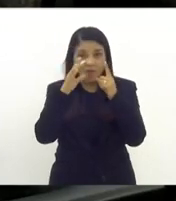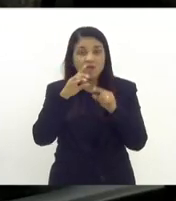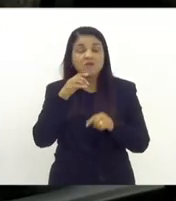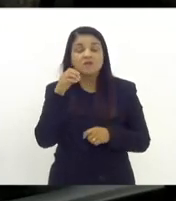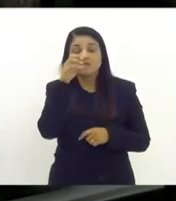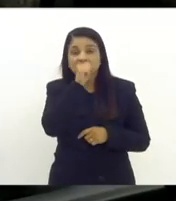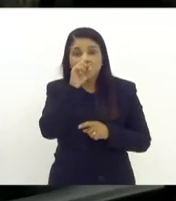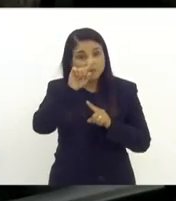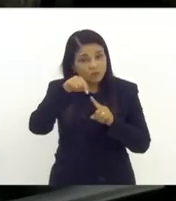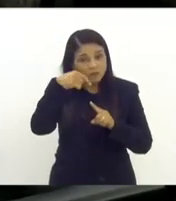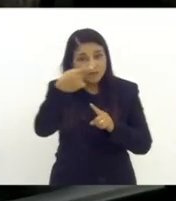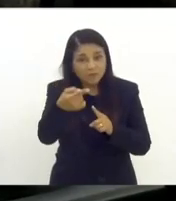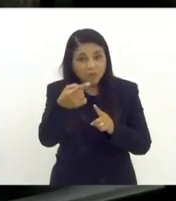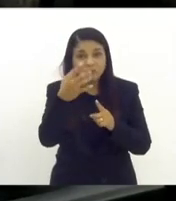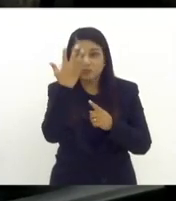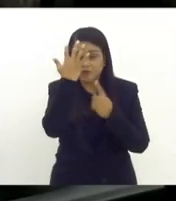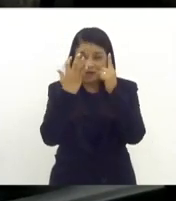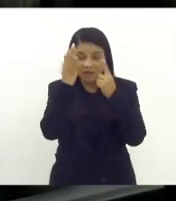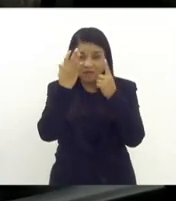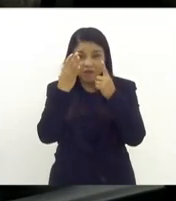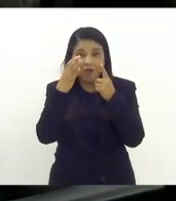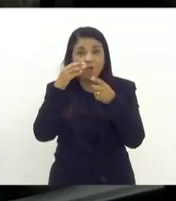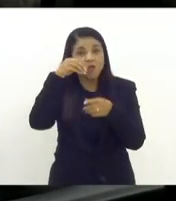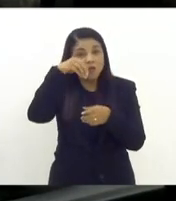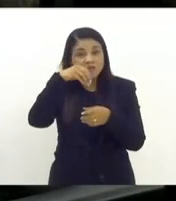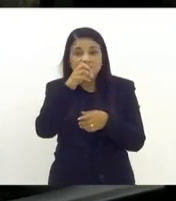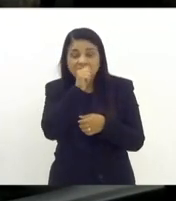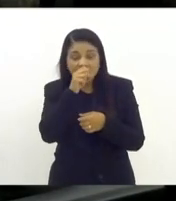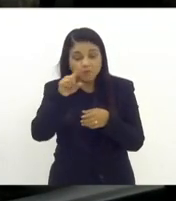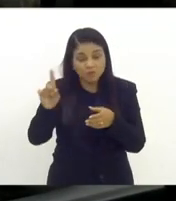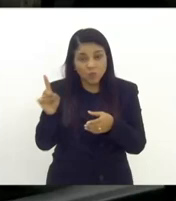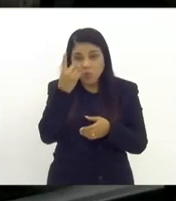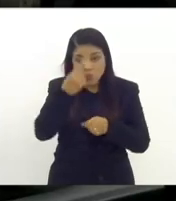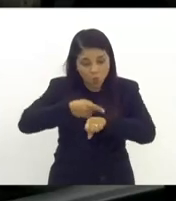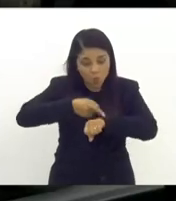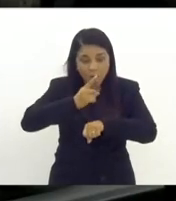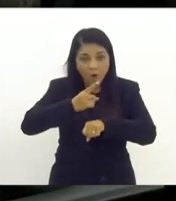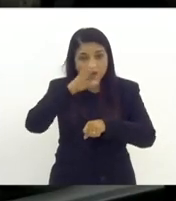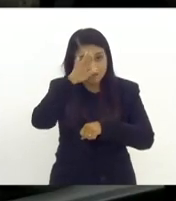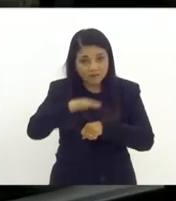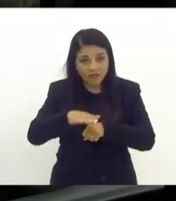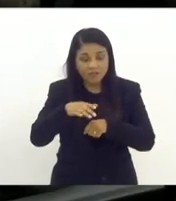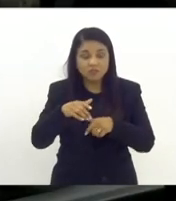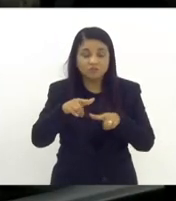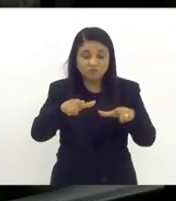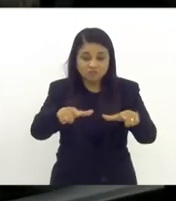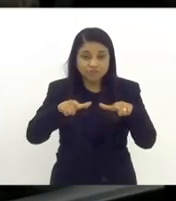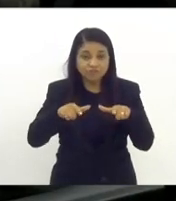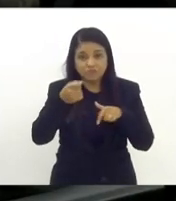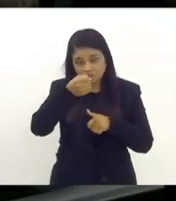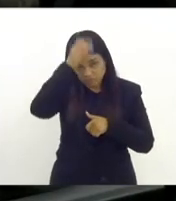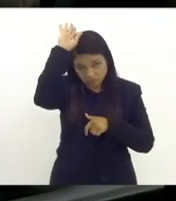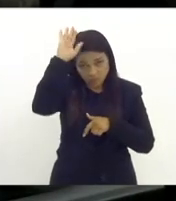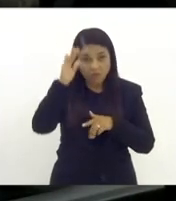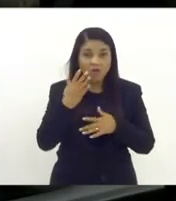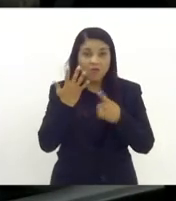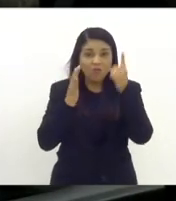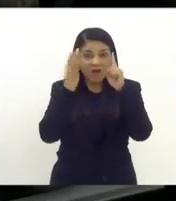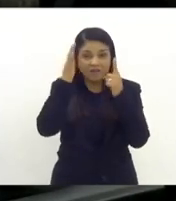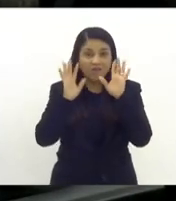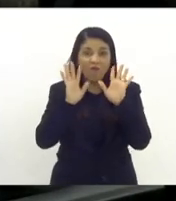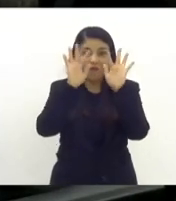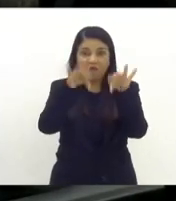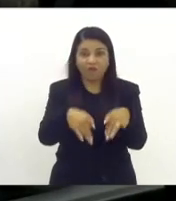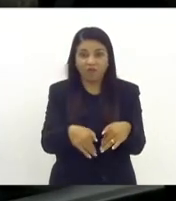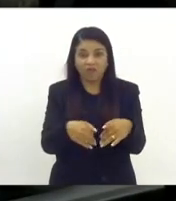Carnaval 1 hora da tarde eu tava dentro do corpo de bombeiro para pegar minha autorização carnaval eu tava até acabando e